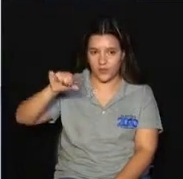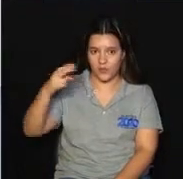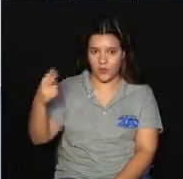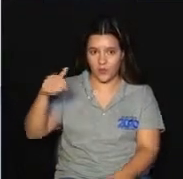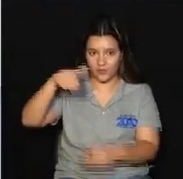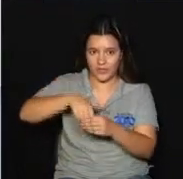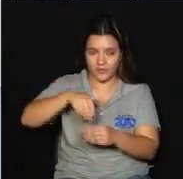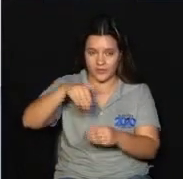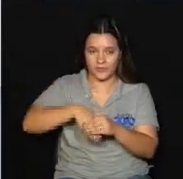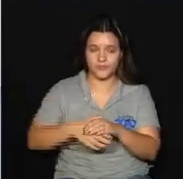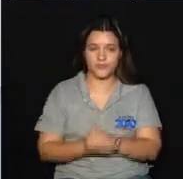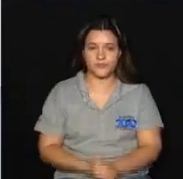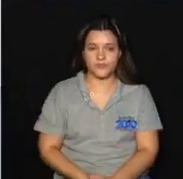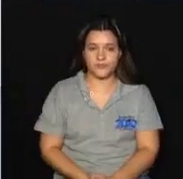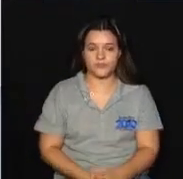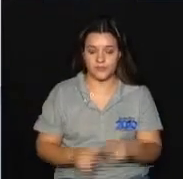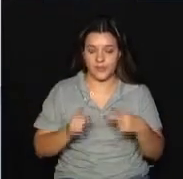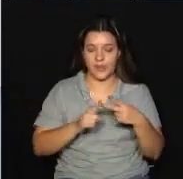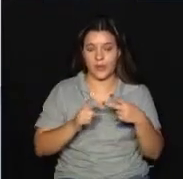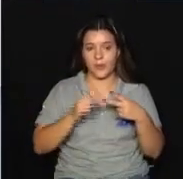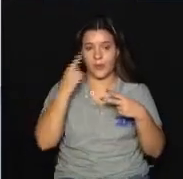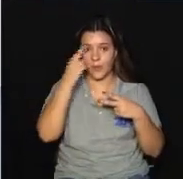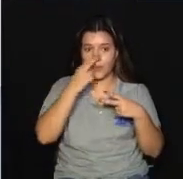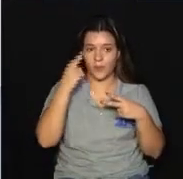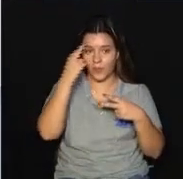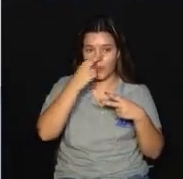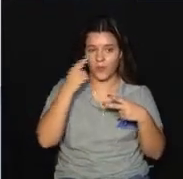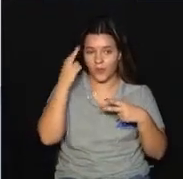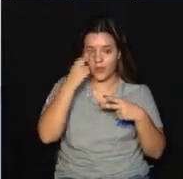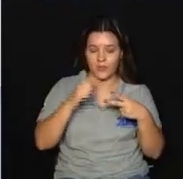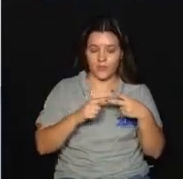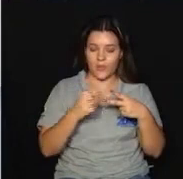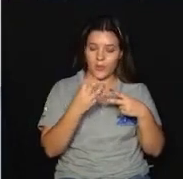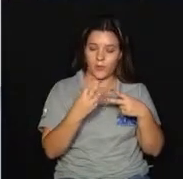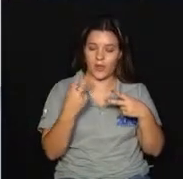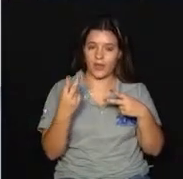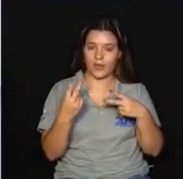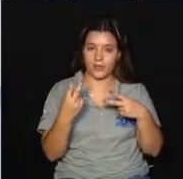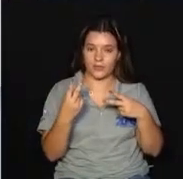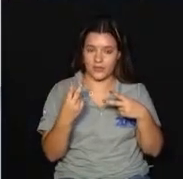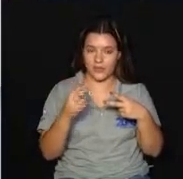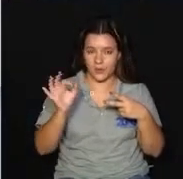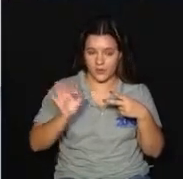177.492 votos, diante do Rafa Zimbaldi, que tem